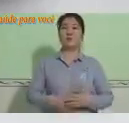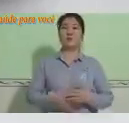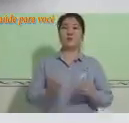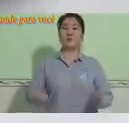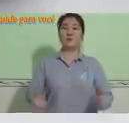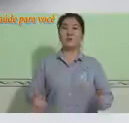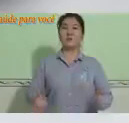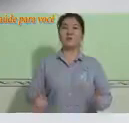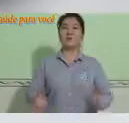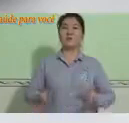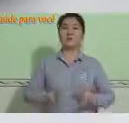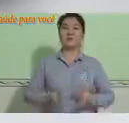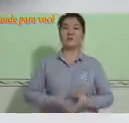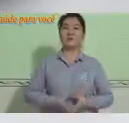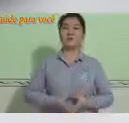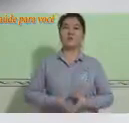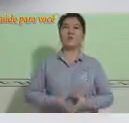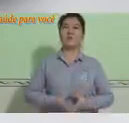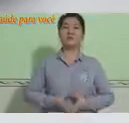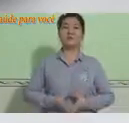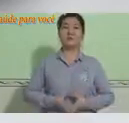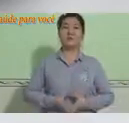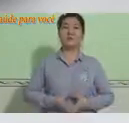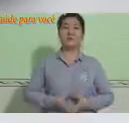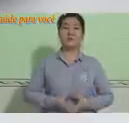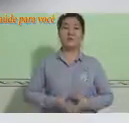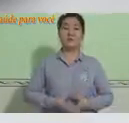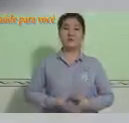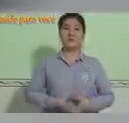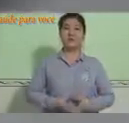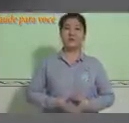MLHORANDONTRALGUMASSAMANASAT, acento agudo, 6 meses.